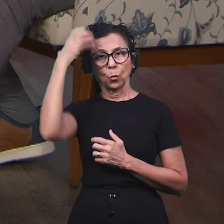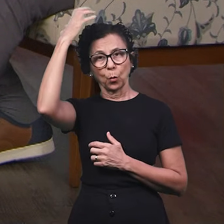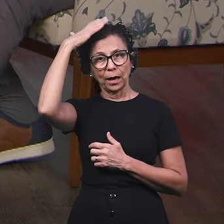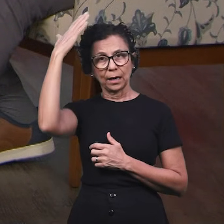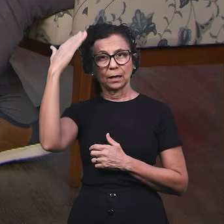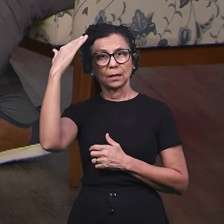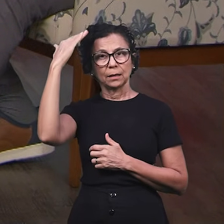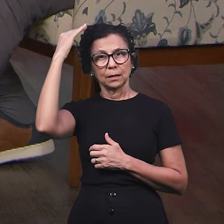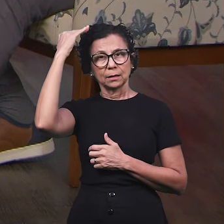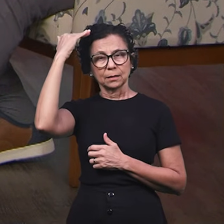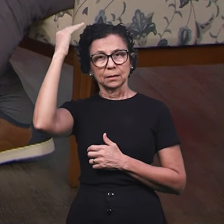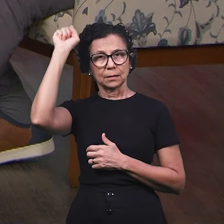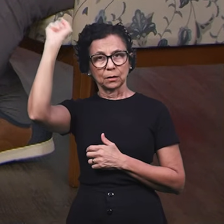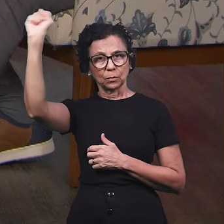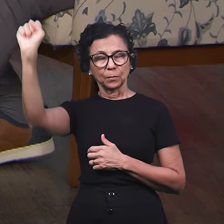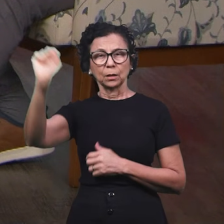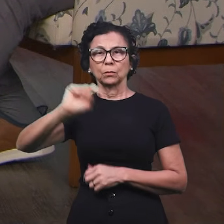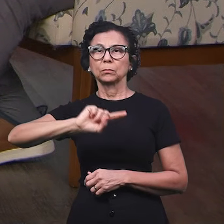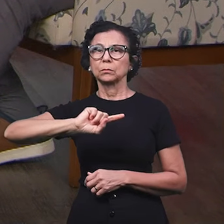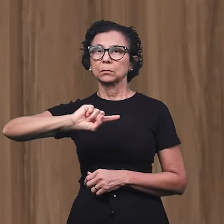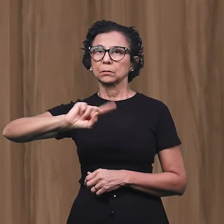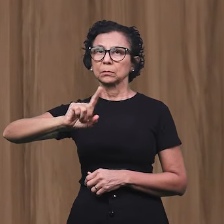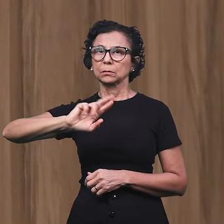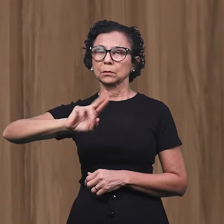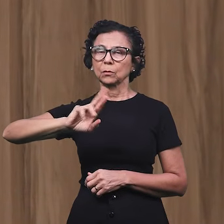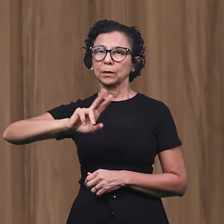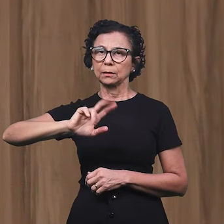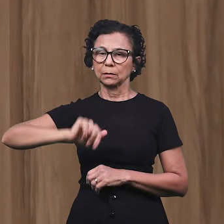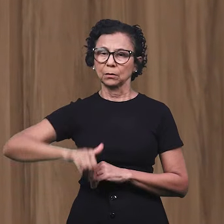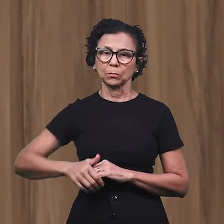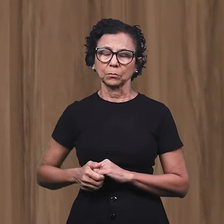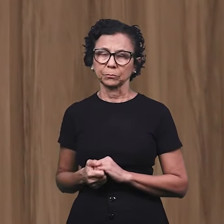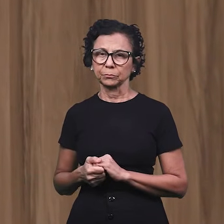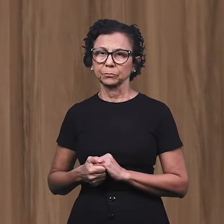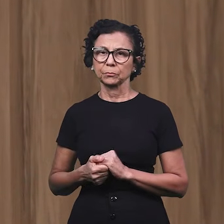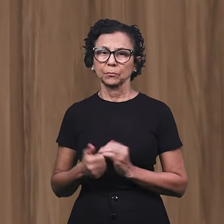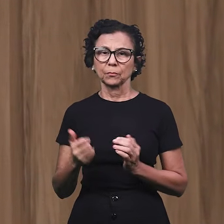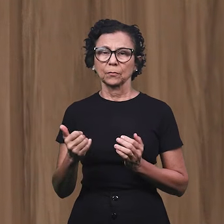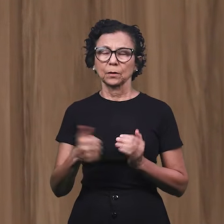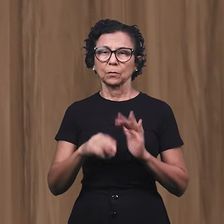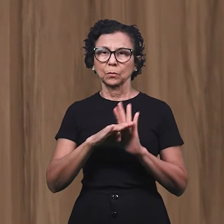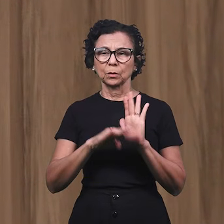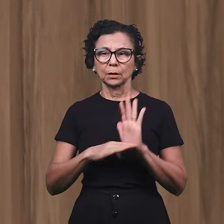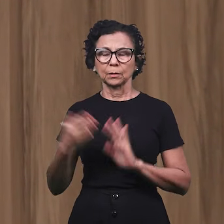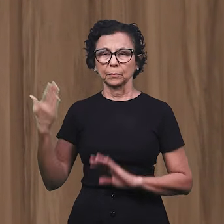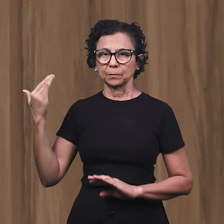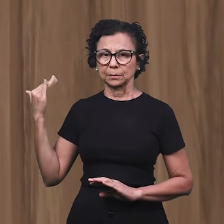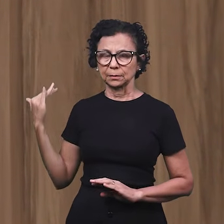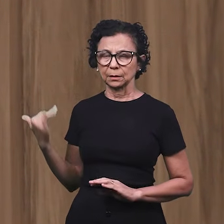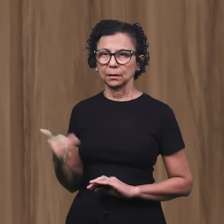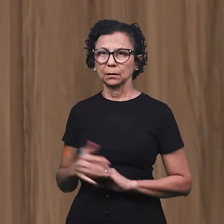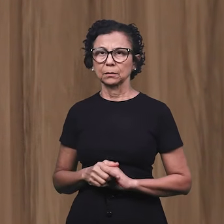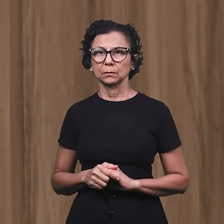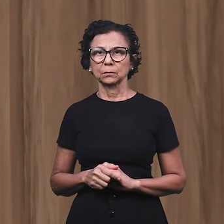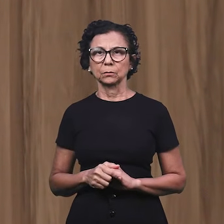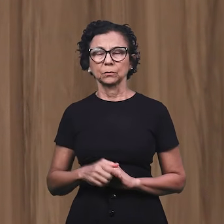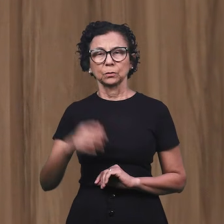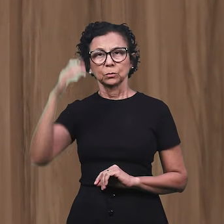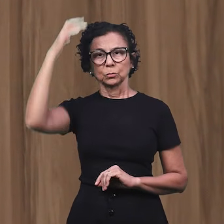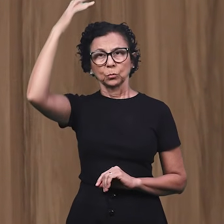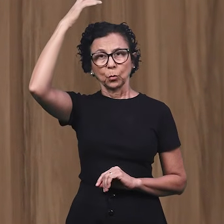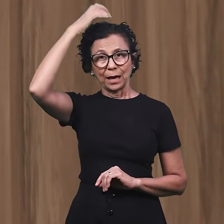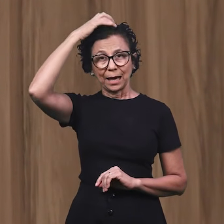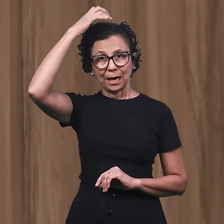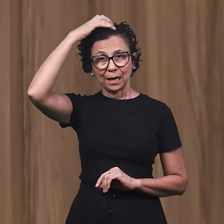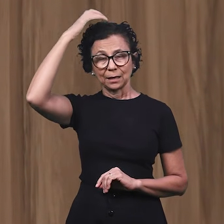lembrar que não foi Salomão. Exatamente. Porque Salomão, foi até um tema nosso anterior, alguns programas, ele recebeu